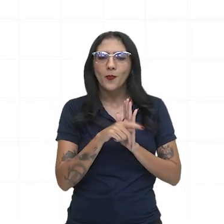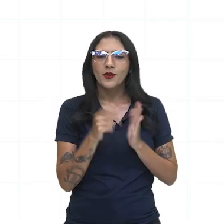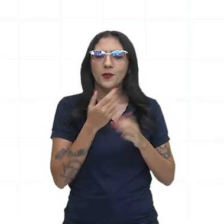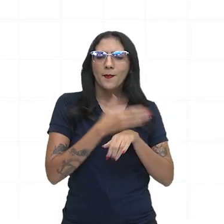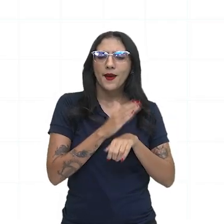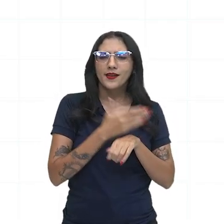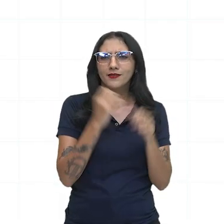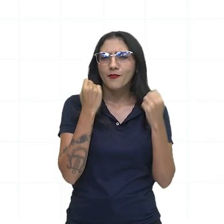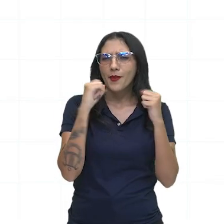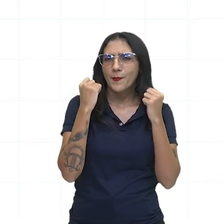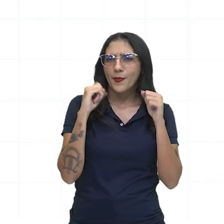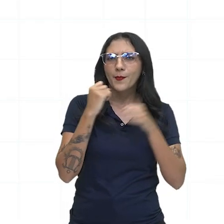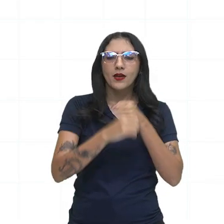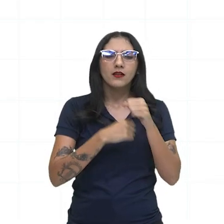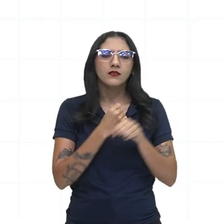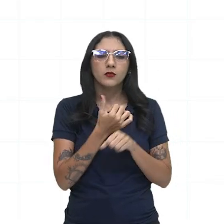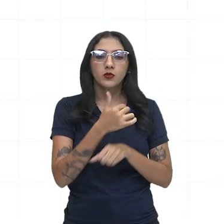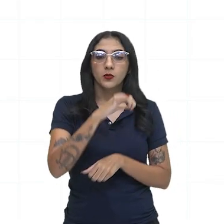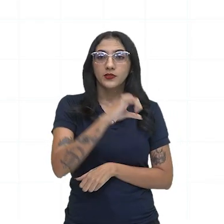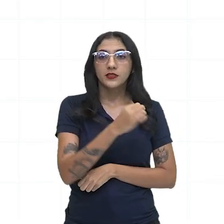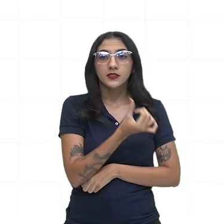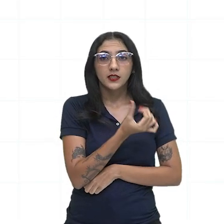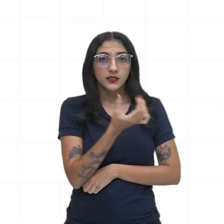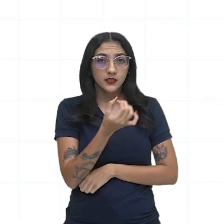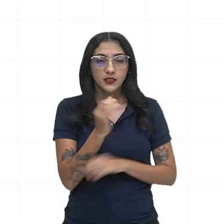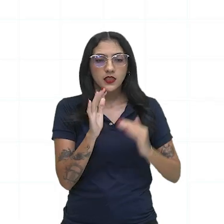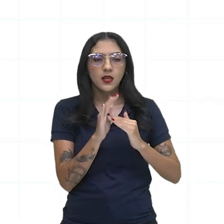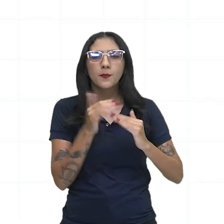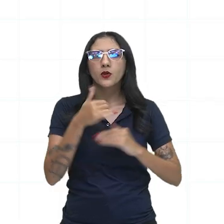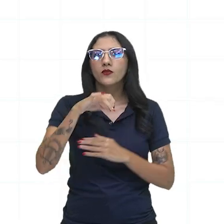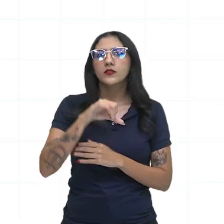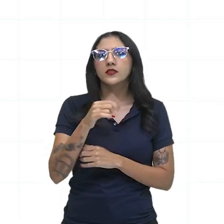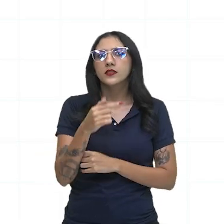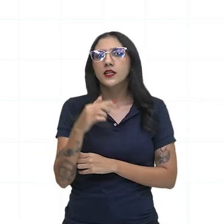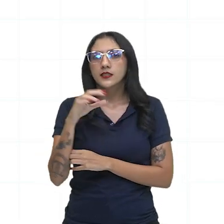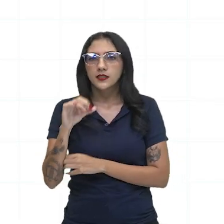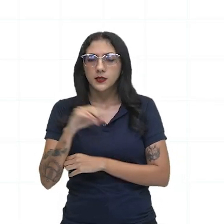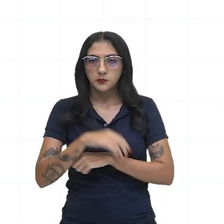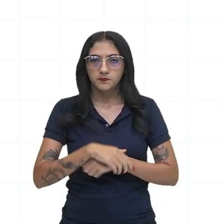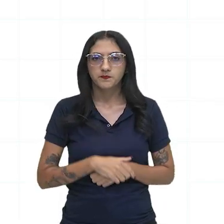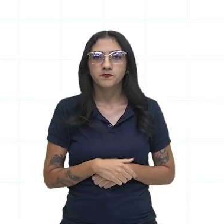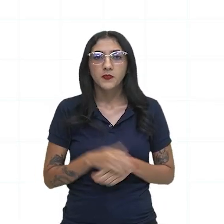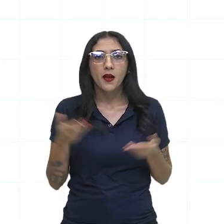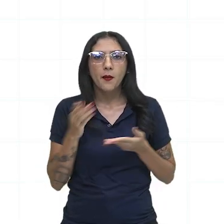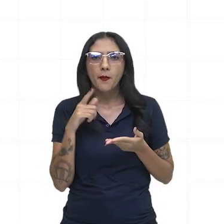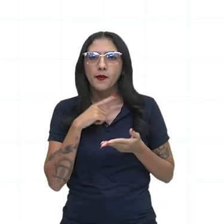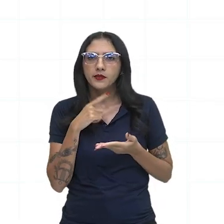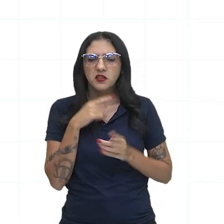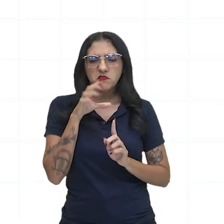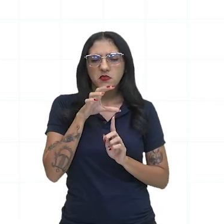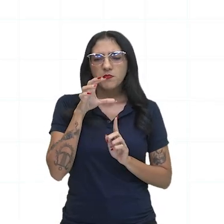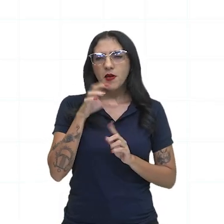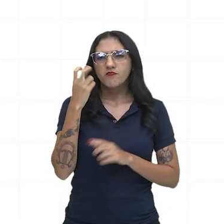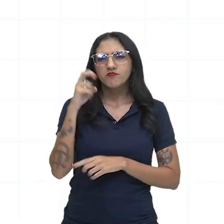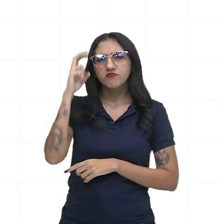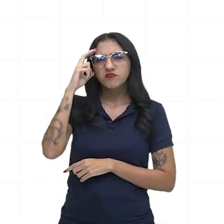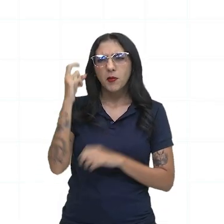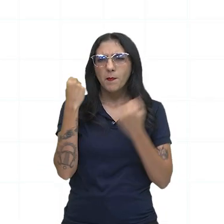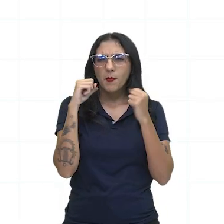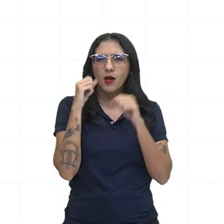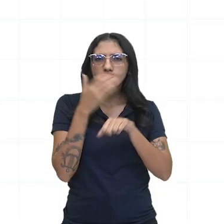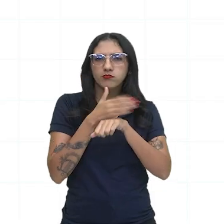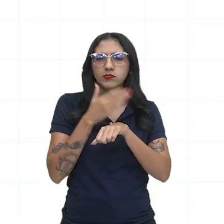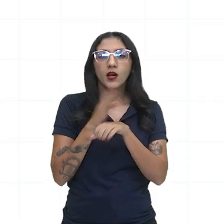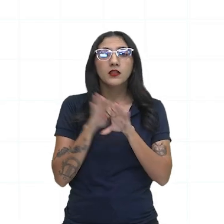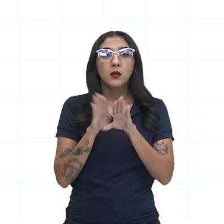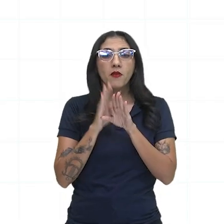só. Ela se originou da ginástica de academia, né, lá em 1960 e 1970, com